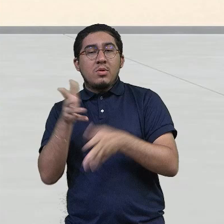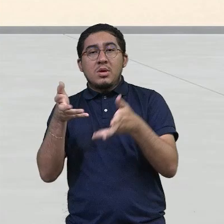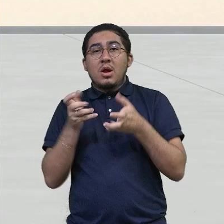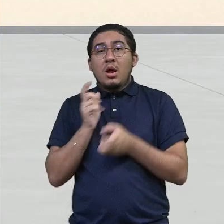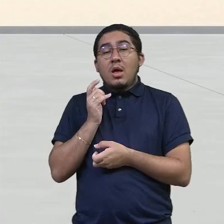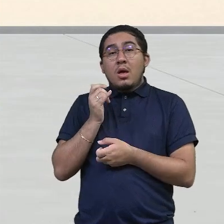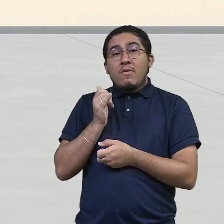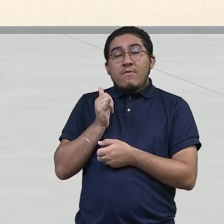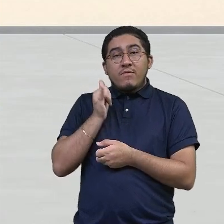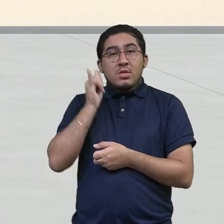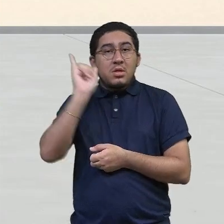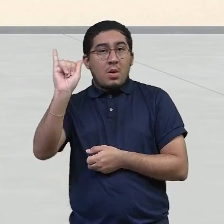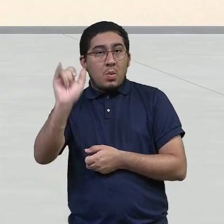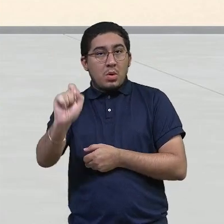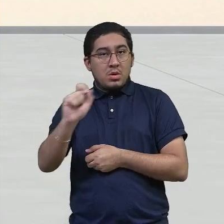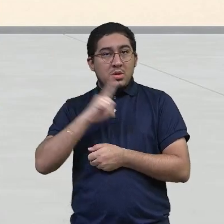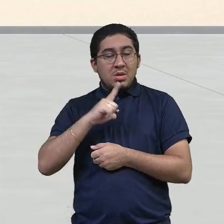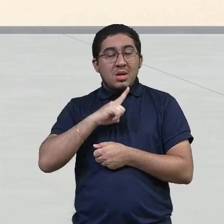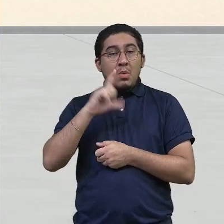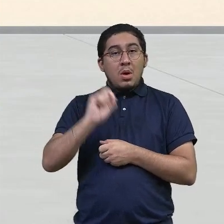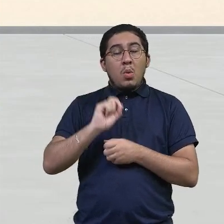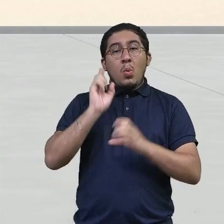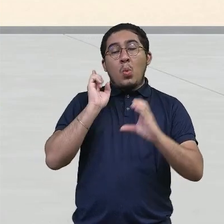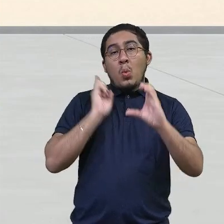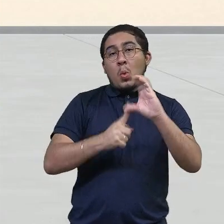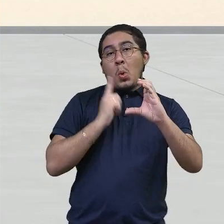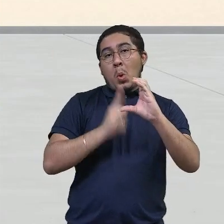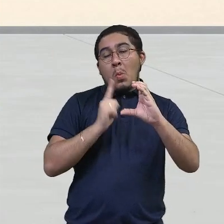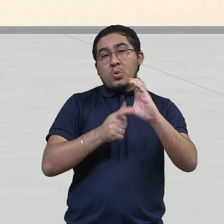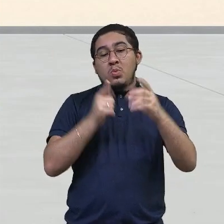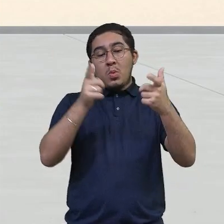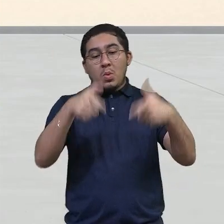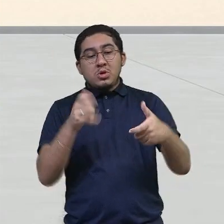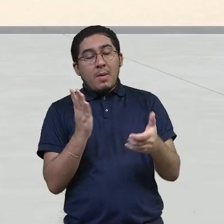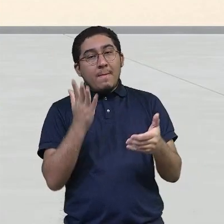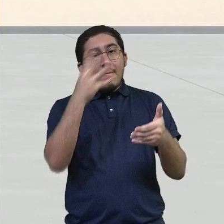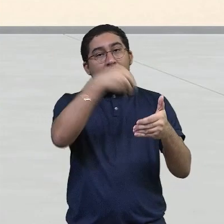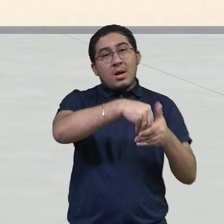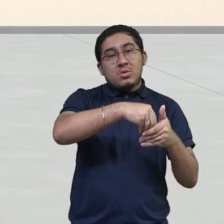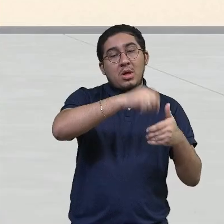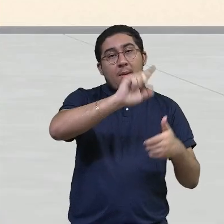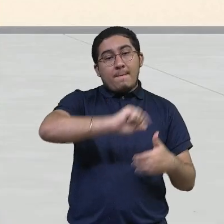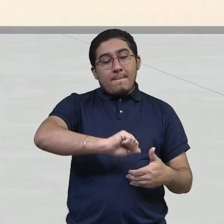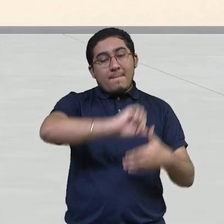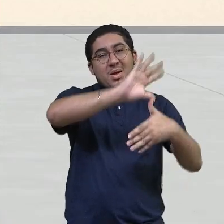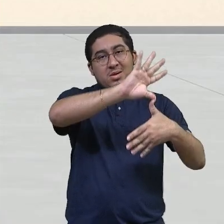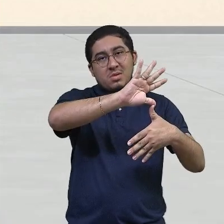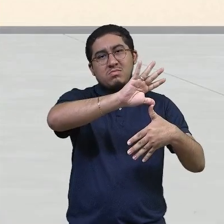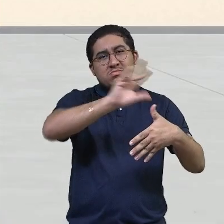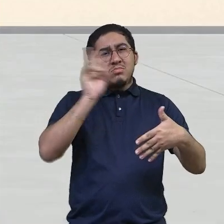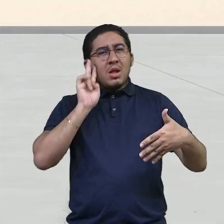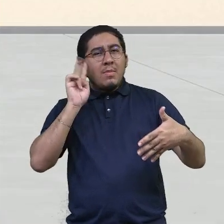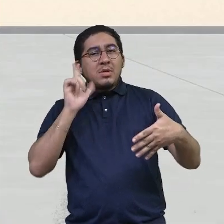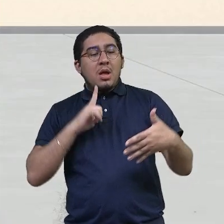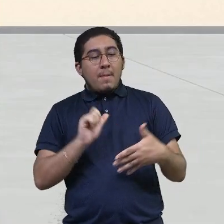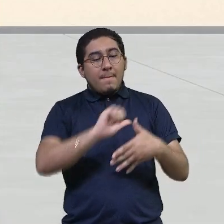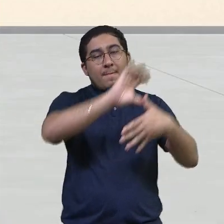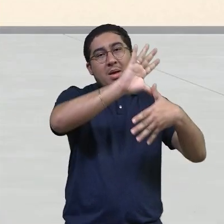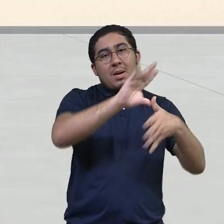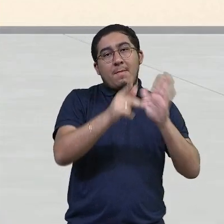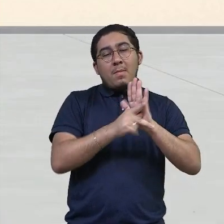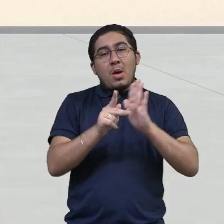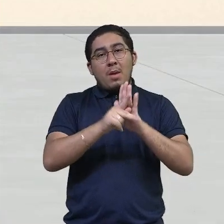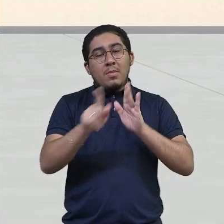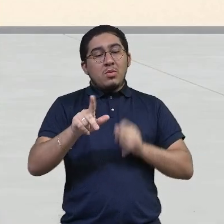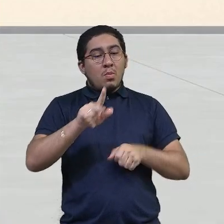a expansão do comunismo, principalmente dentro das Américas, da política da América para os americanos, da